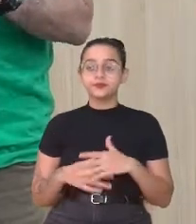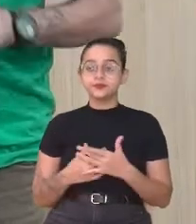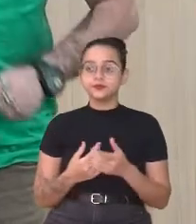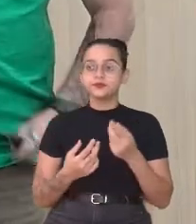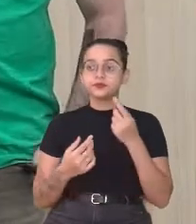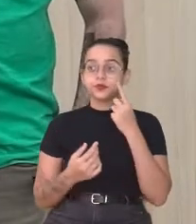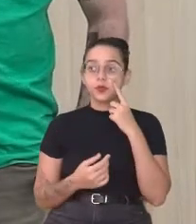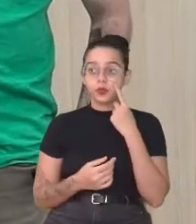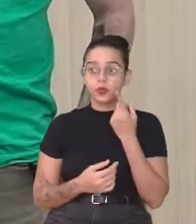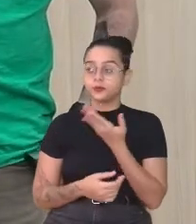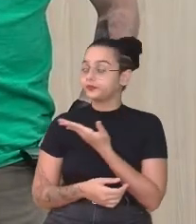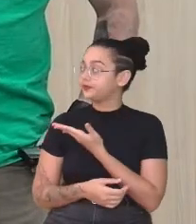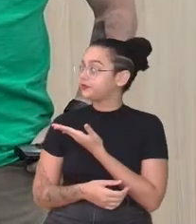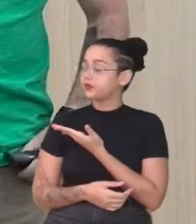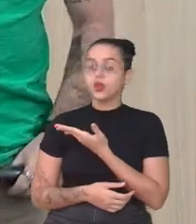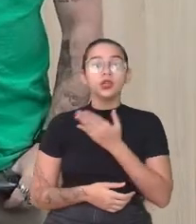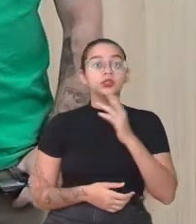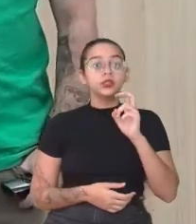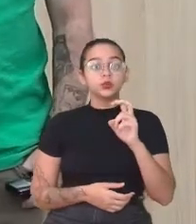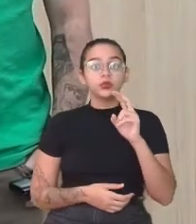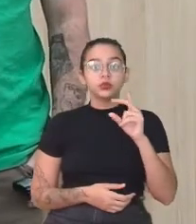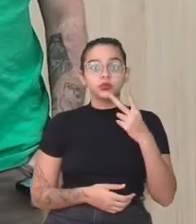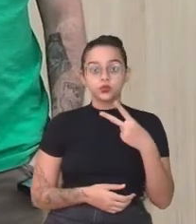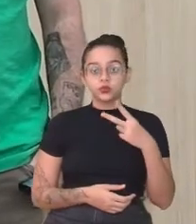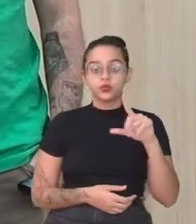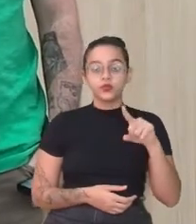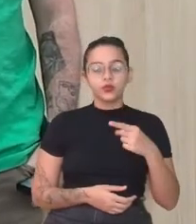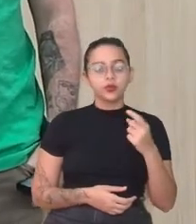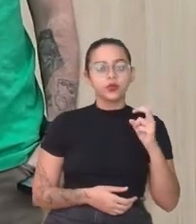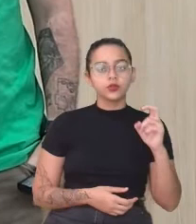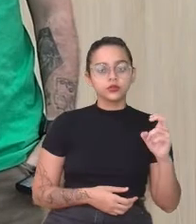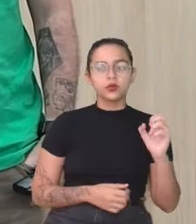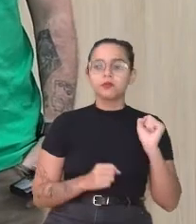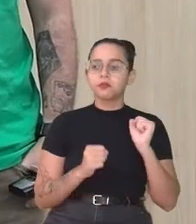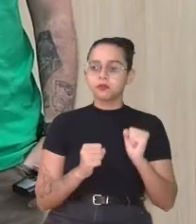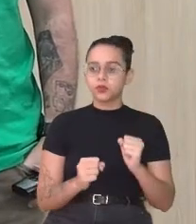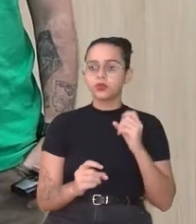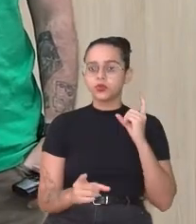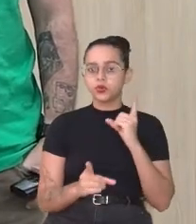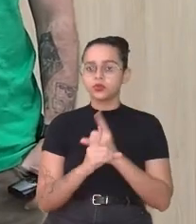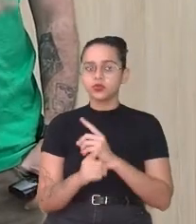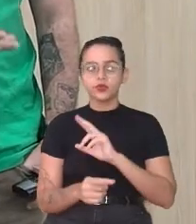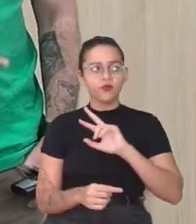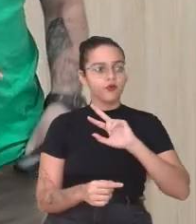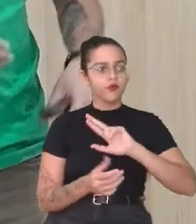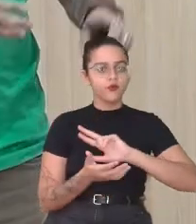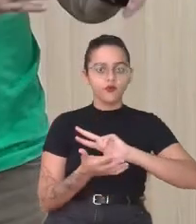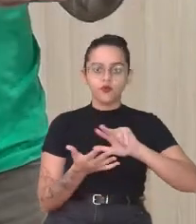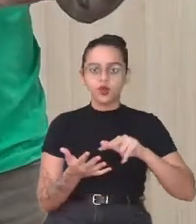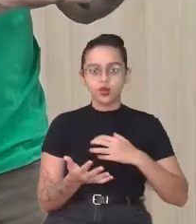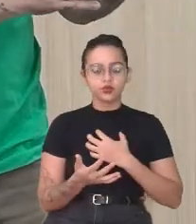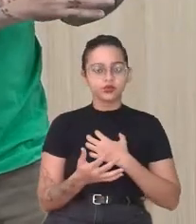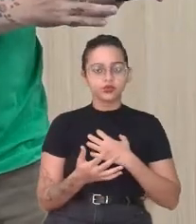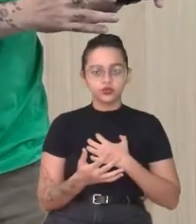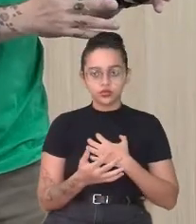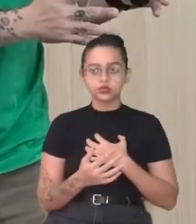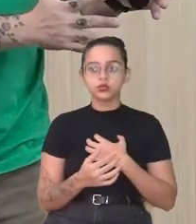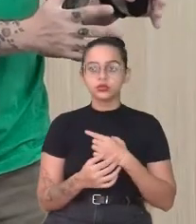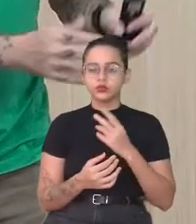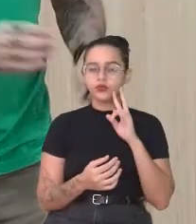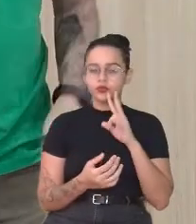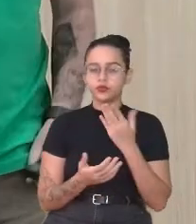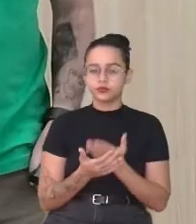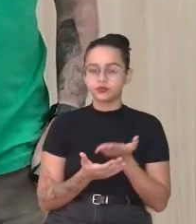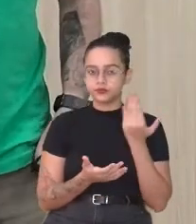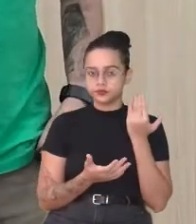olhadinha aqui. Esse 52,5 eu posso encontrá-lo de várias formas, de acordo com o que a gente viu na aula